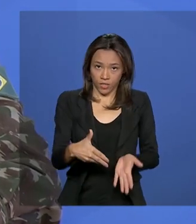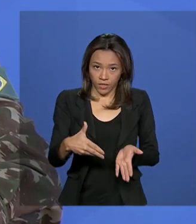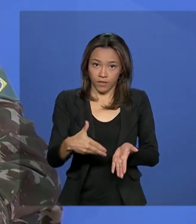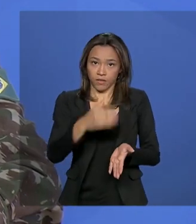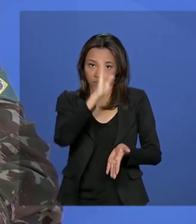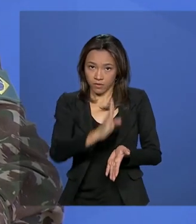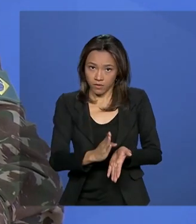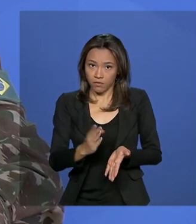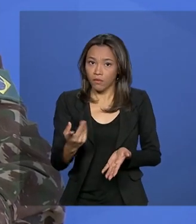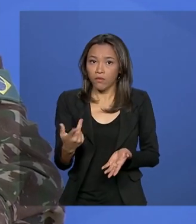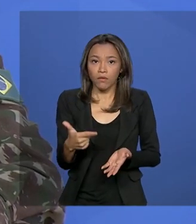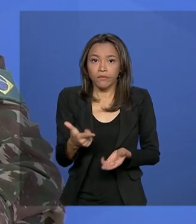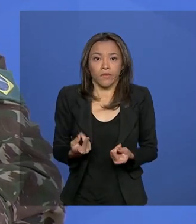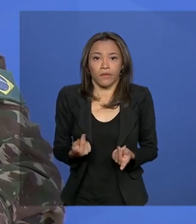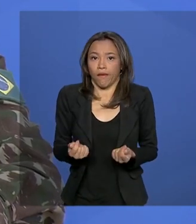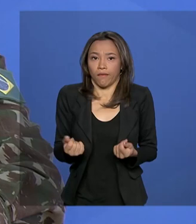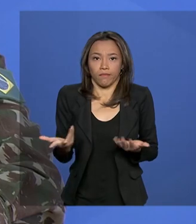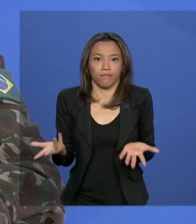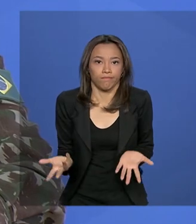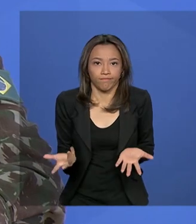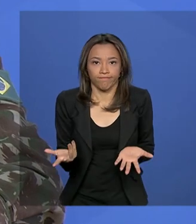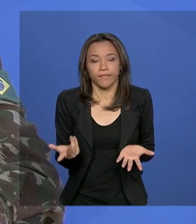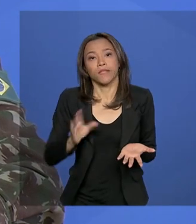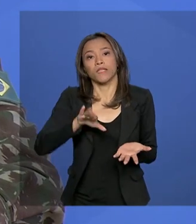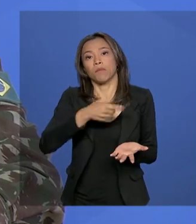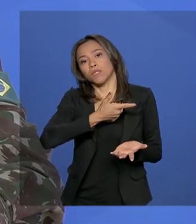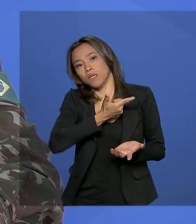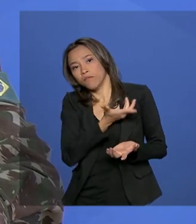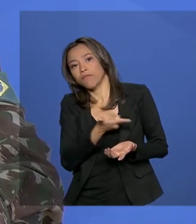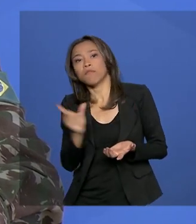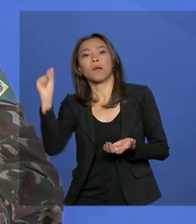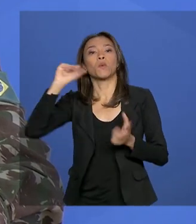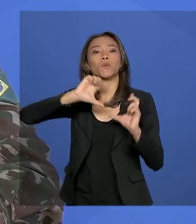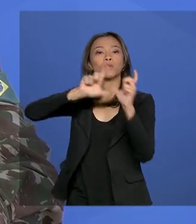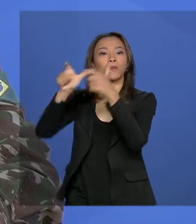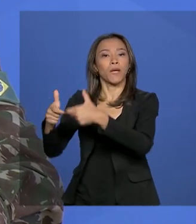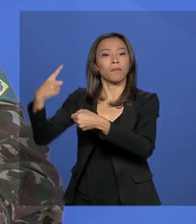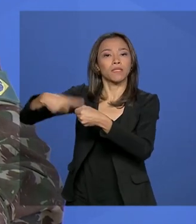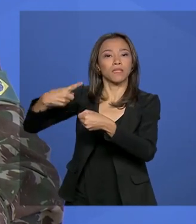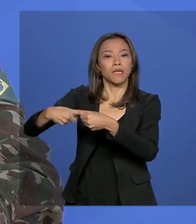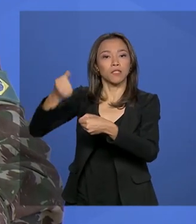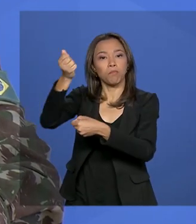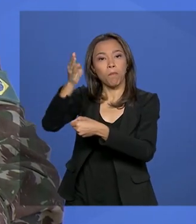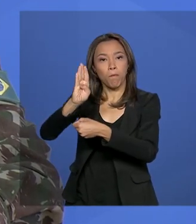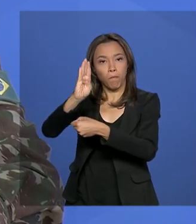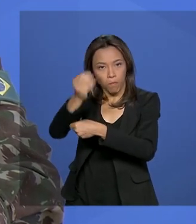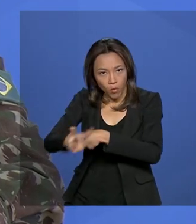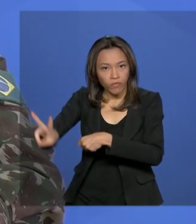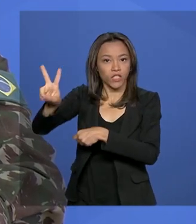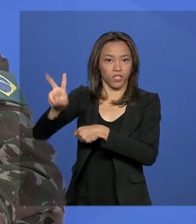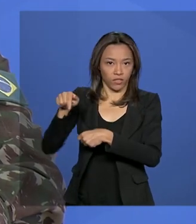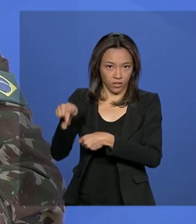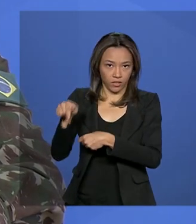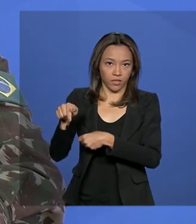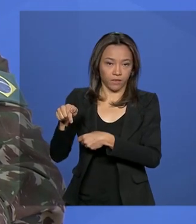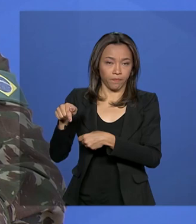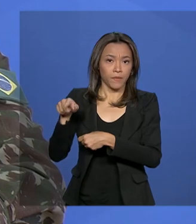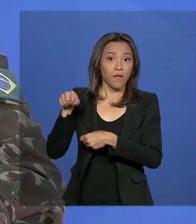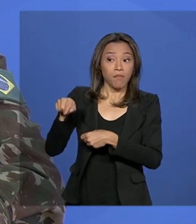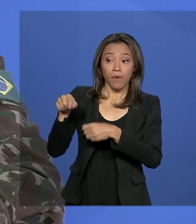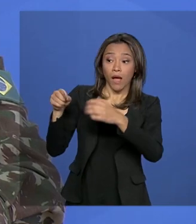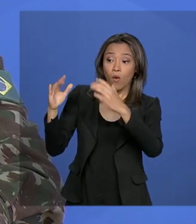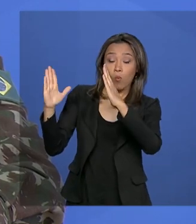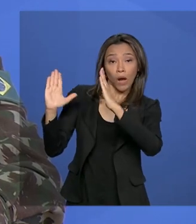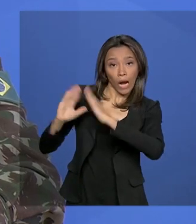ele chega sem nada. E quando ele parte de Pacaraima já para a Boa Vista, para um abrigamento